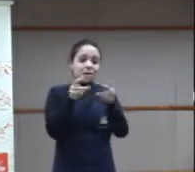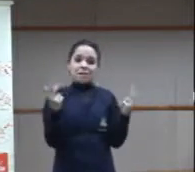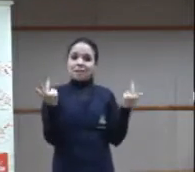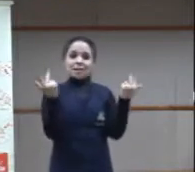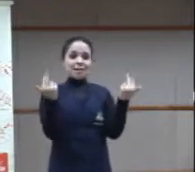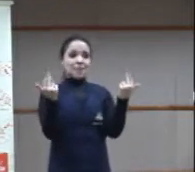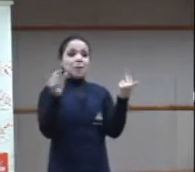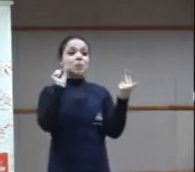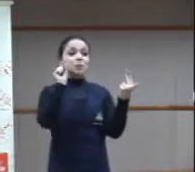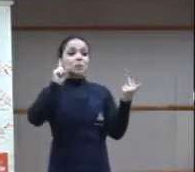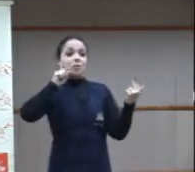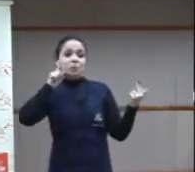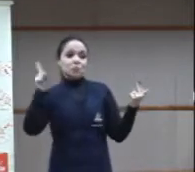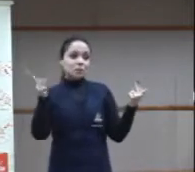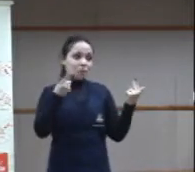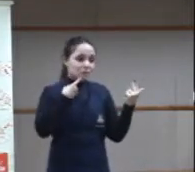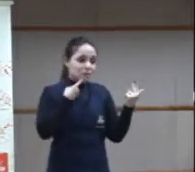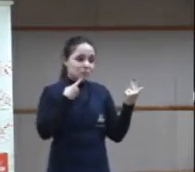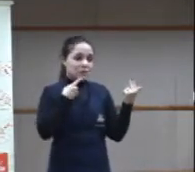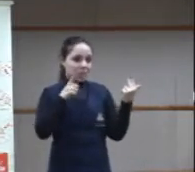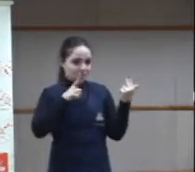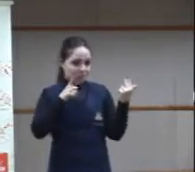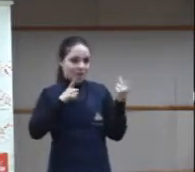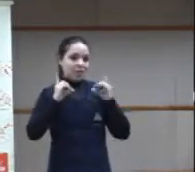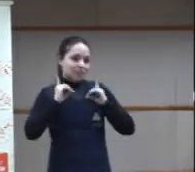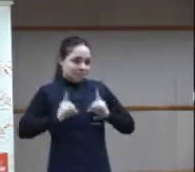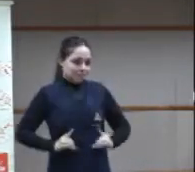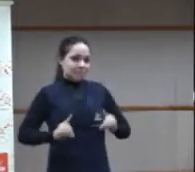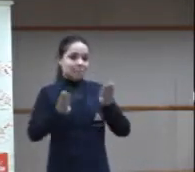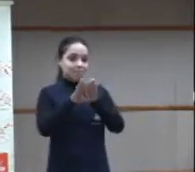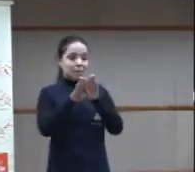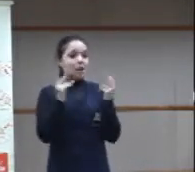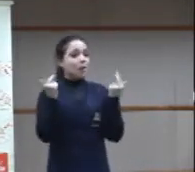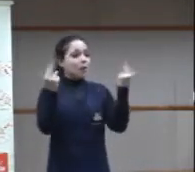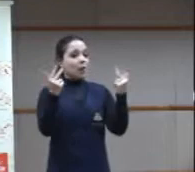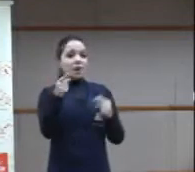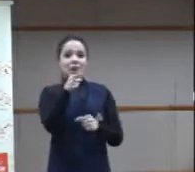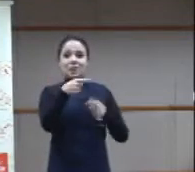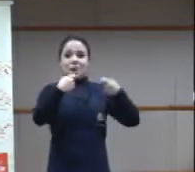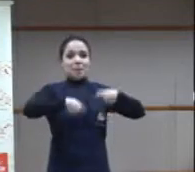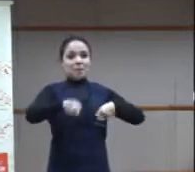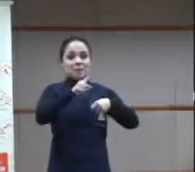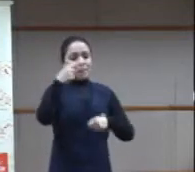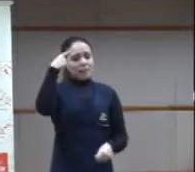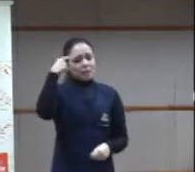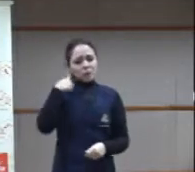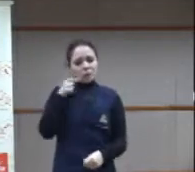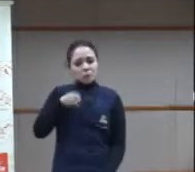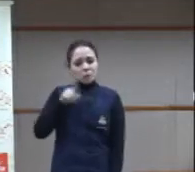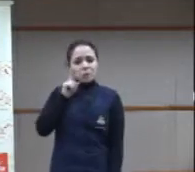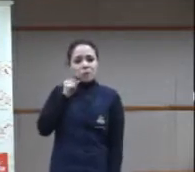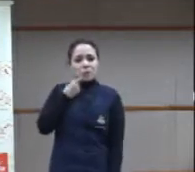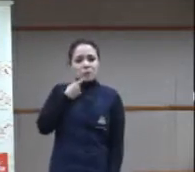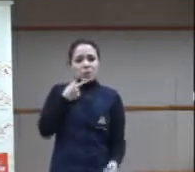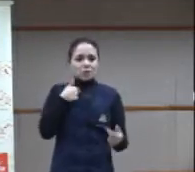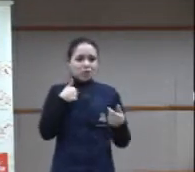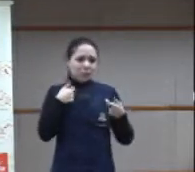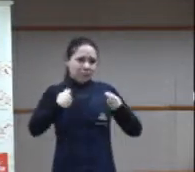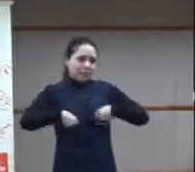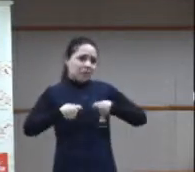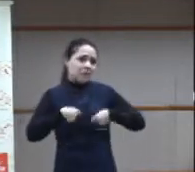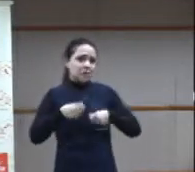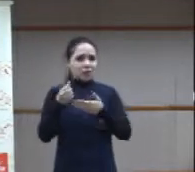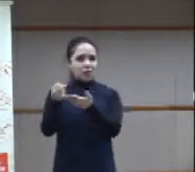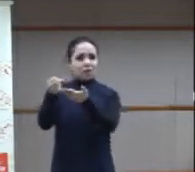as pessoas surdas, as pessoas com diversidades, que eles não devem usar a sua diferença como